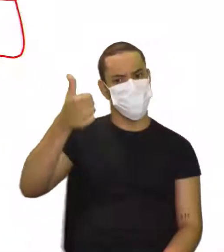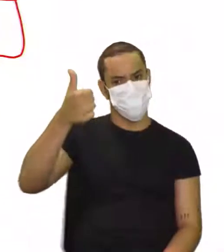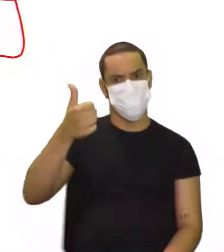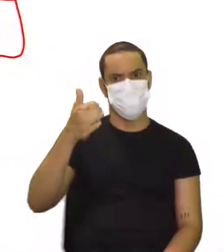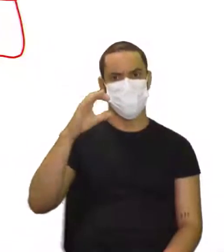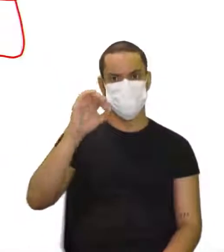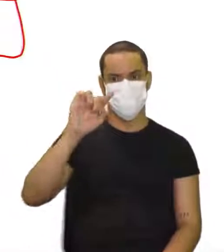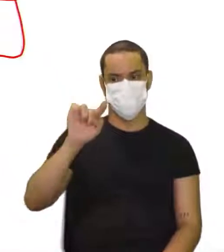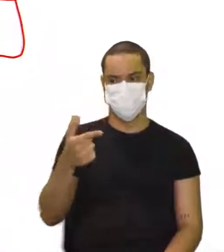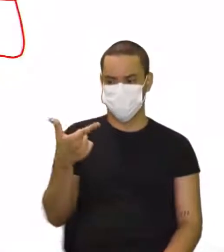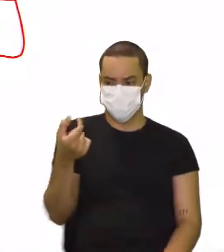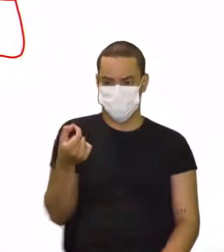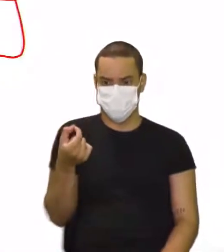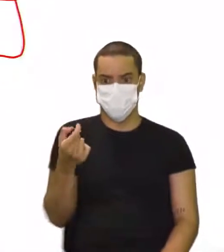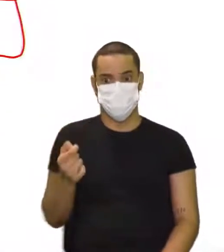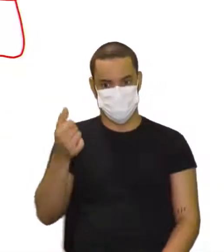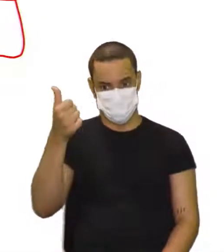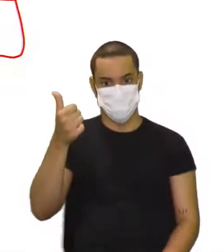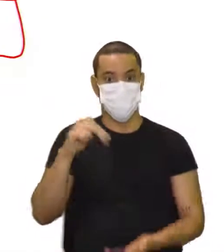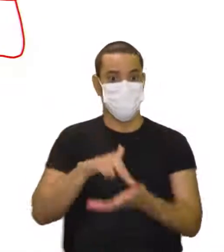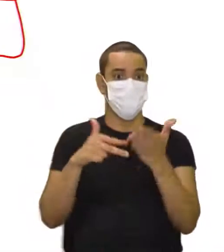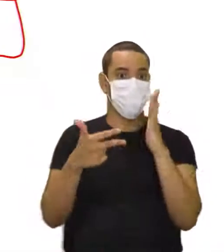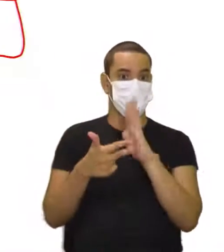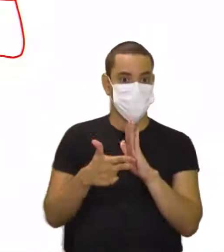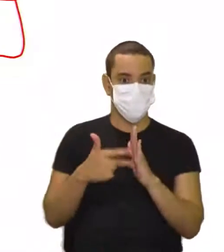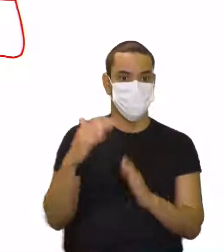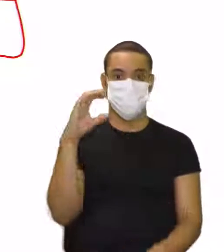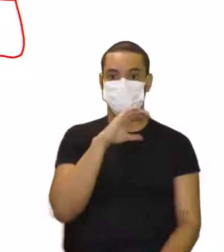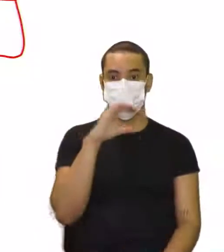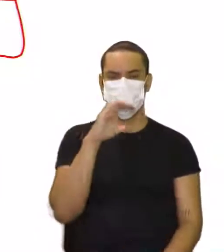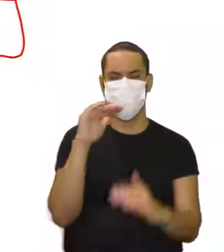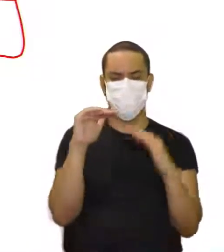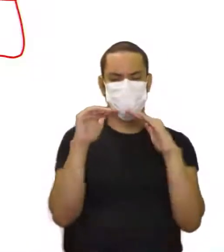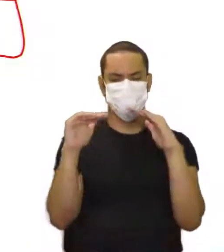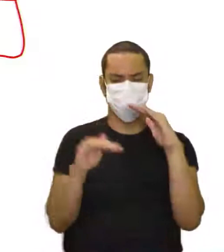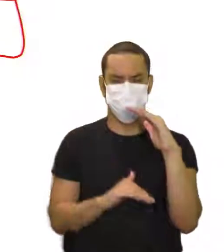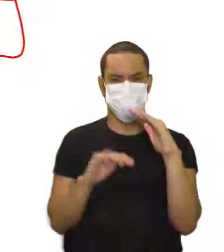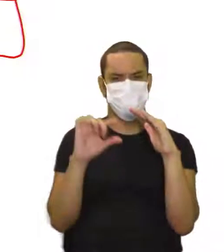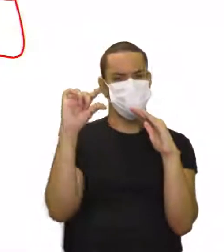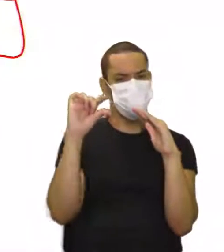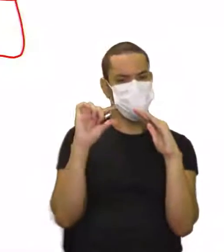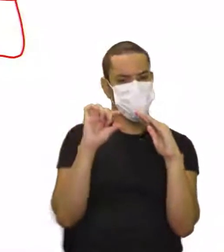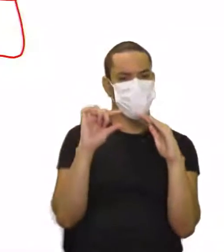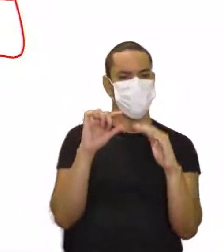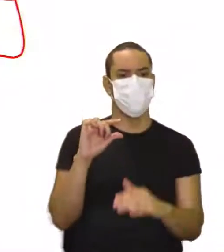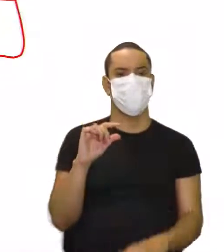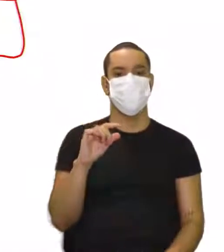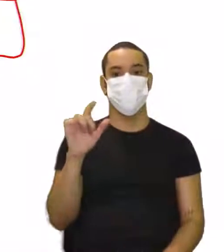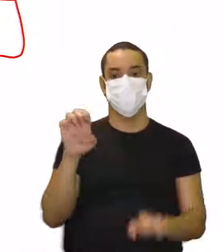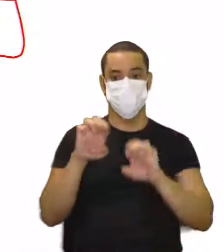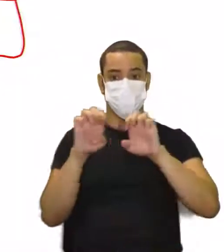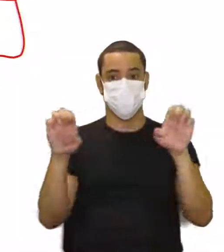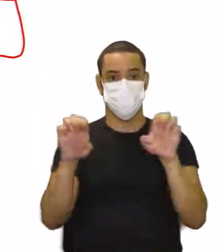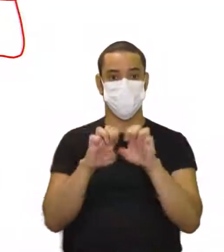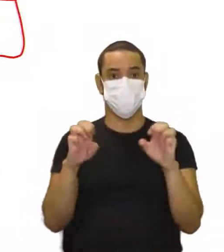0,20 praticamente, né? Isso significa que para velocidades pequenas, a equação galileana dá um resultado muito